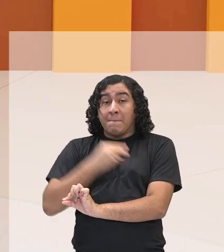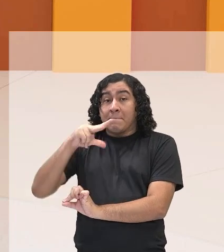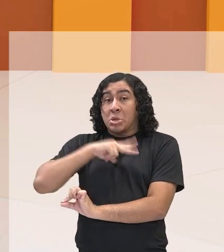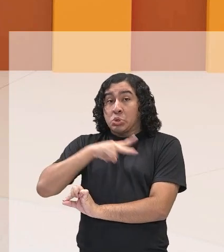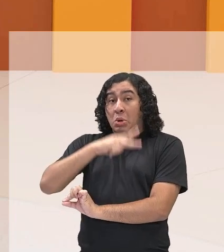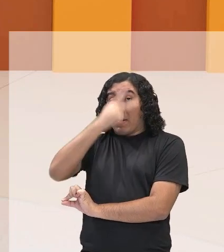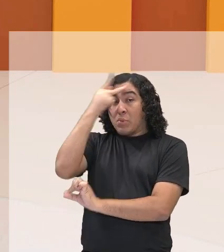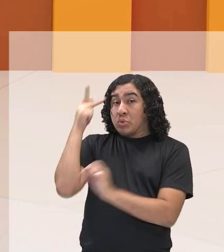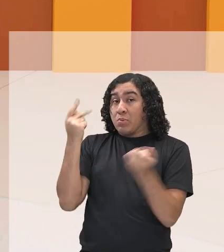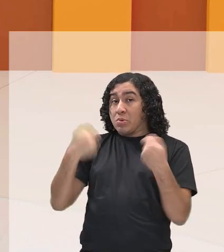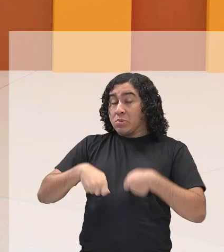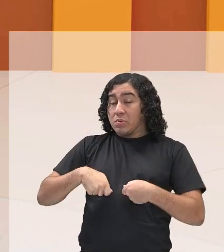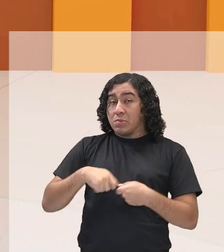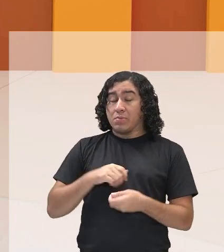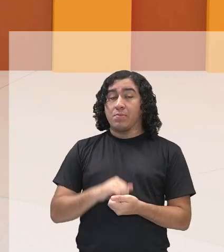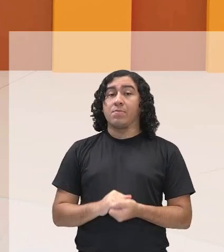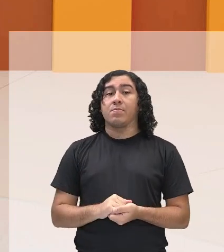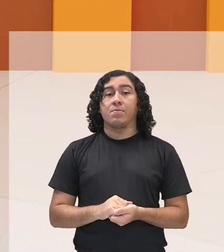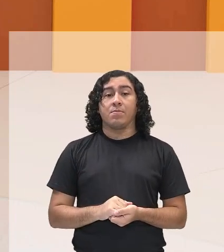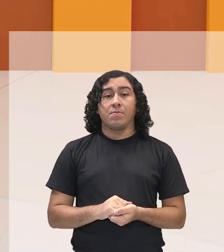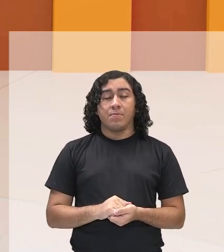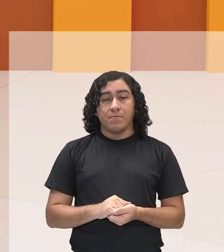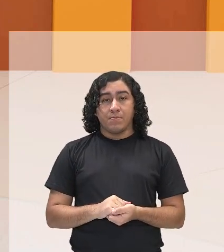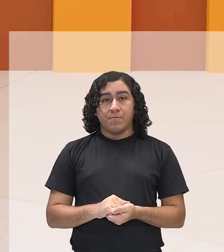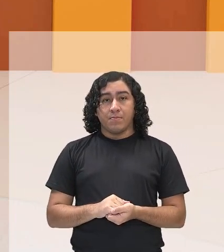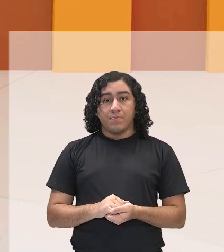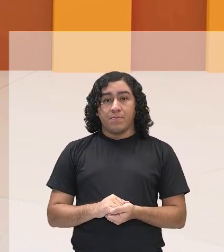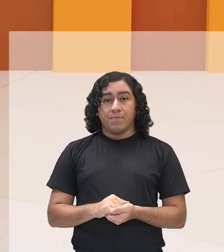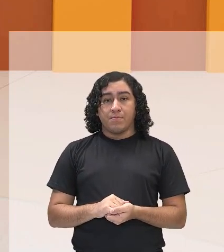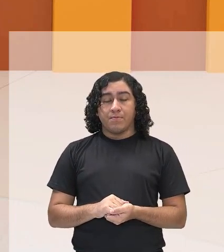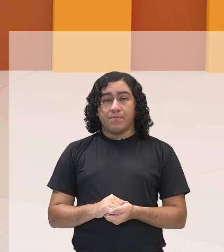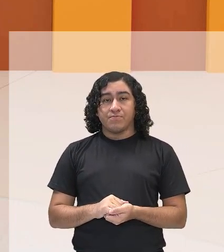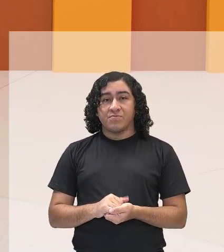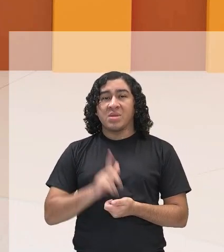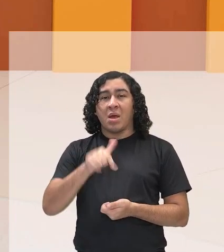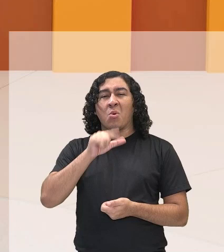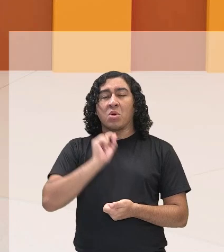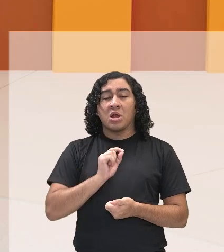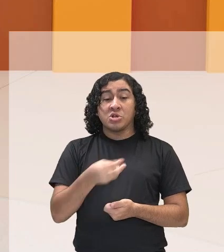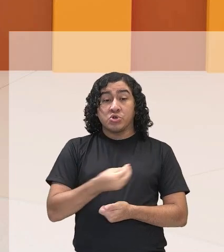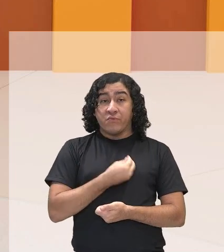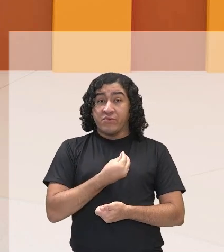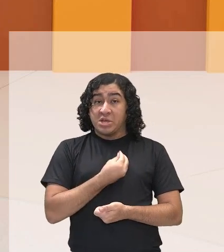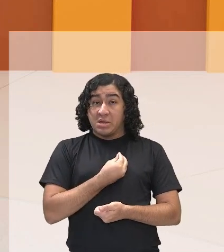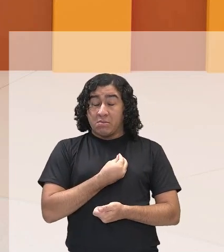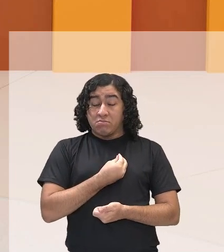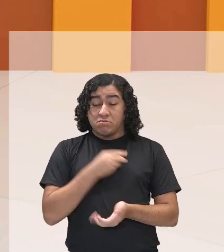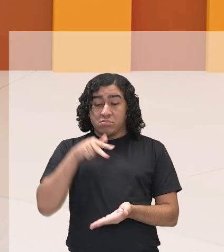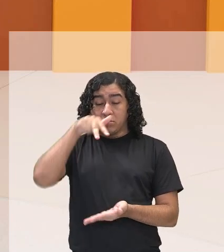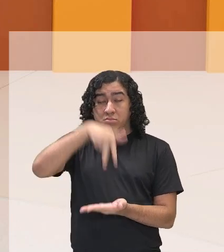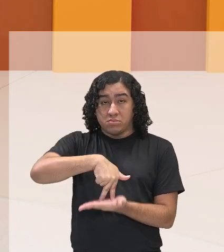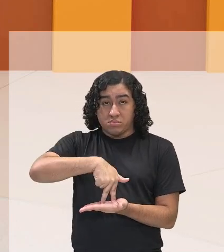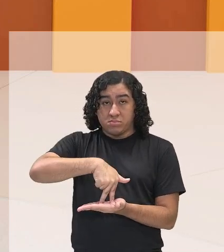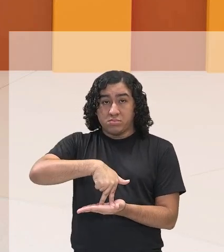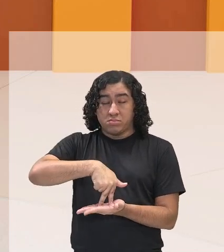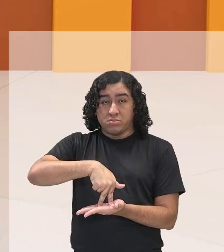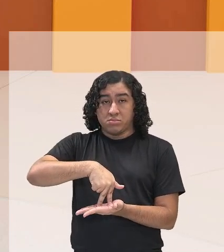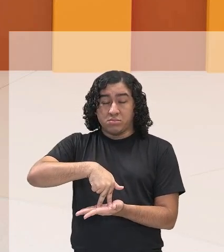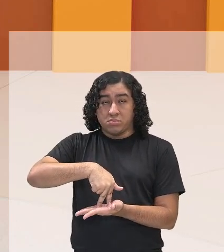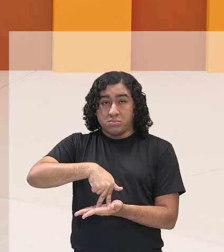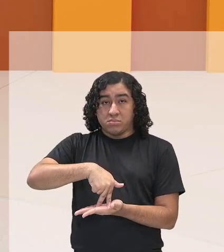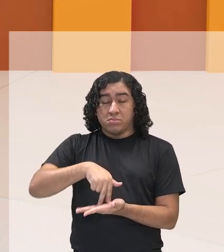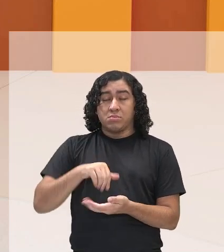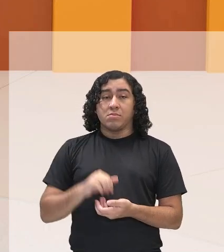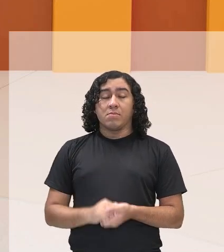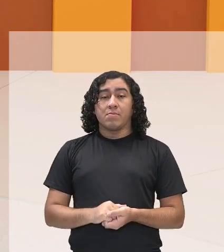pode ter. Aqui é uma questão existencialista, sartreana, inclusive.